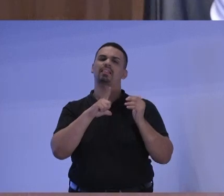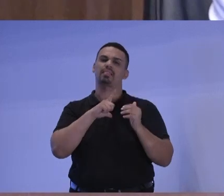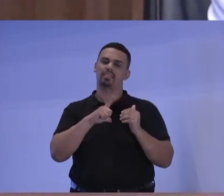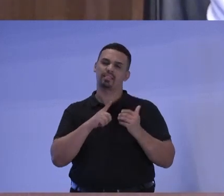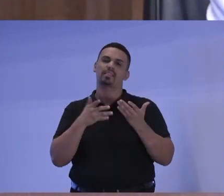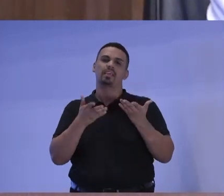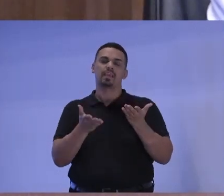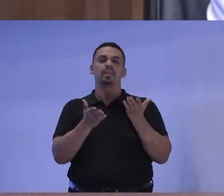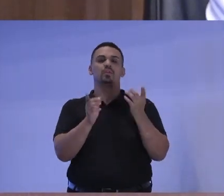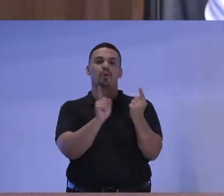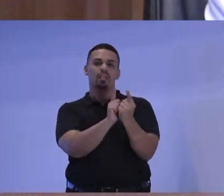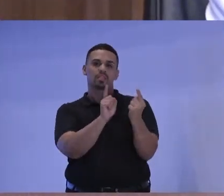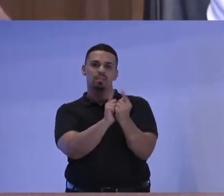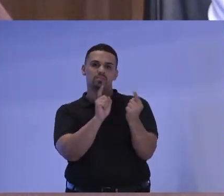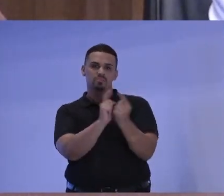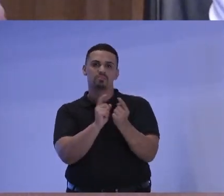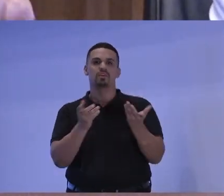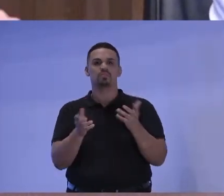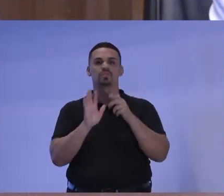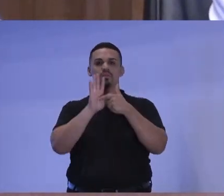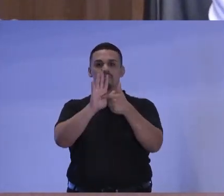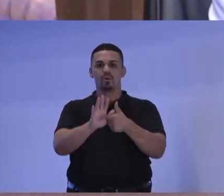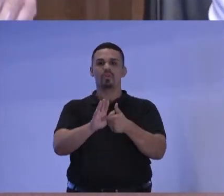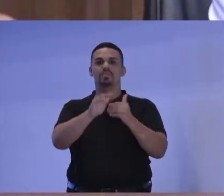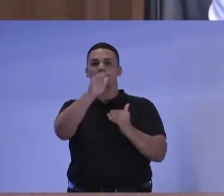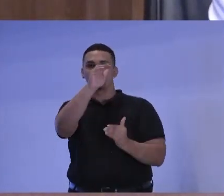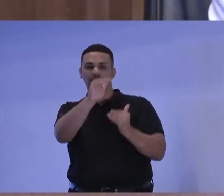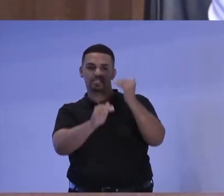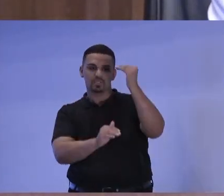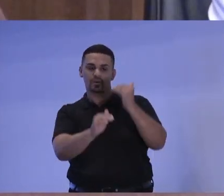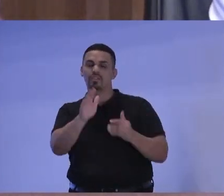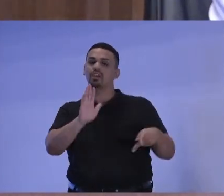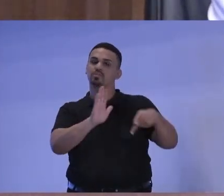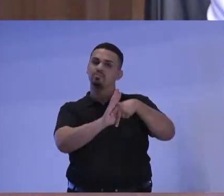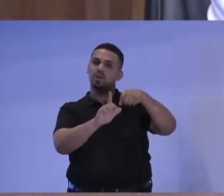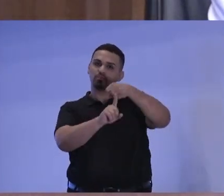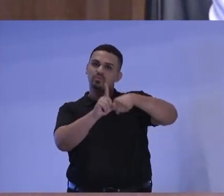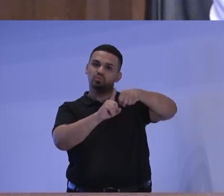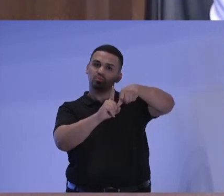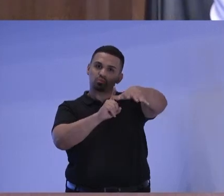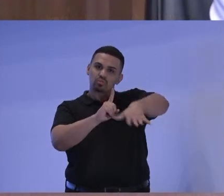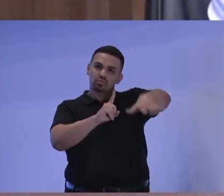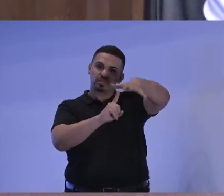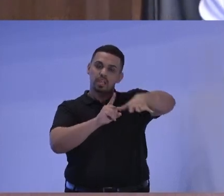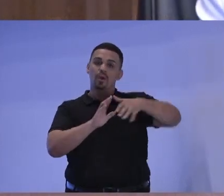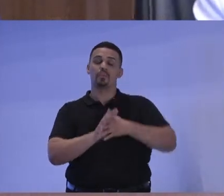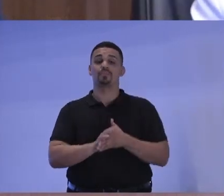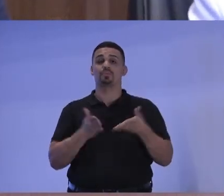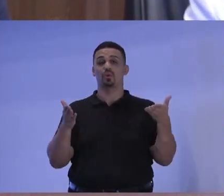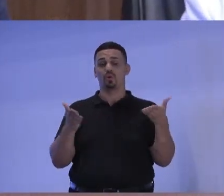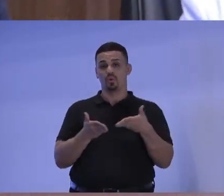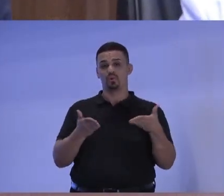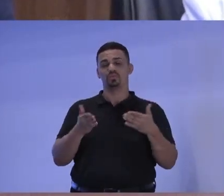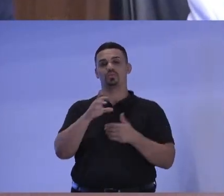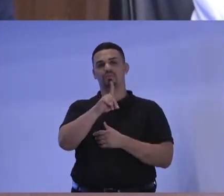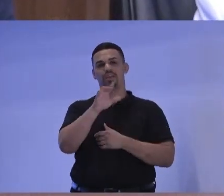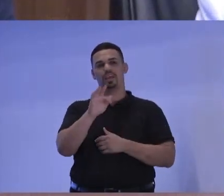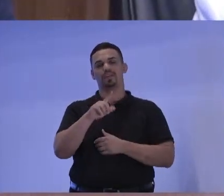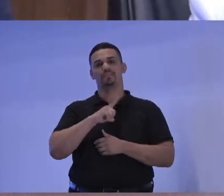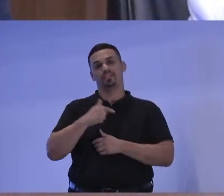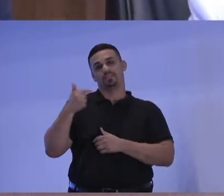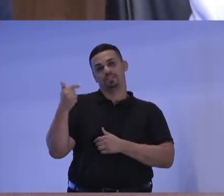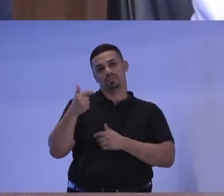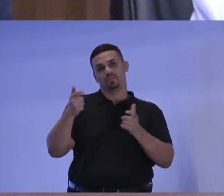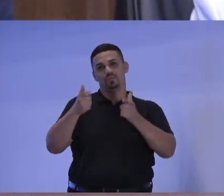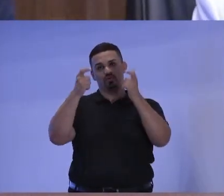é reflexo da desigualdade social. E a gente tem um dado importante que hoje o DF está em segundo lugar em termos de desigualdade social no país. Então, a gente tem